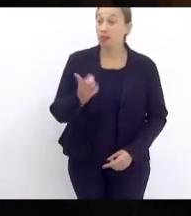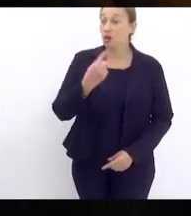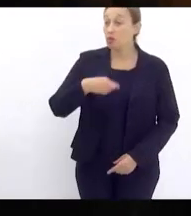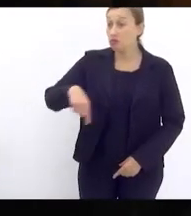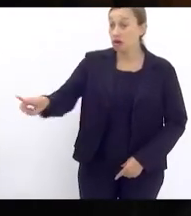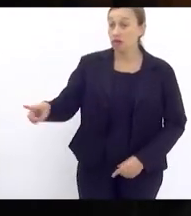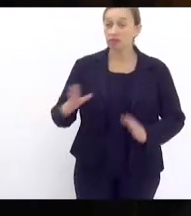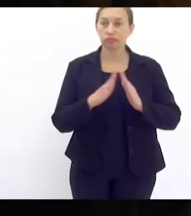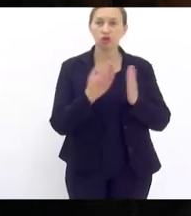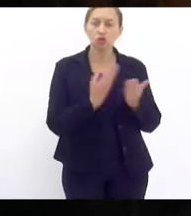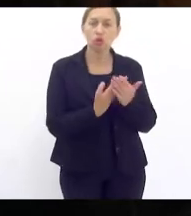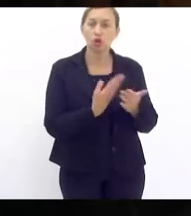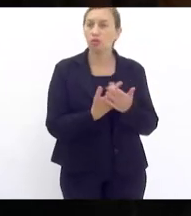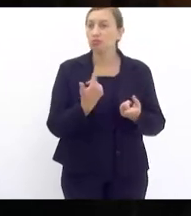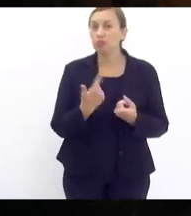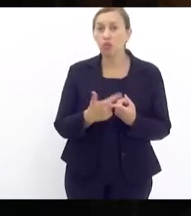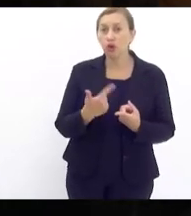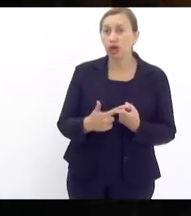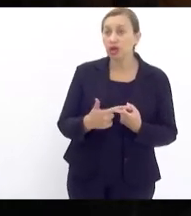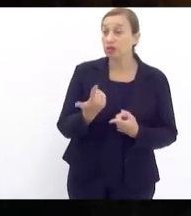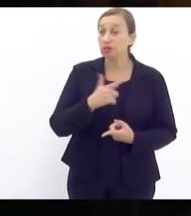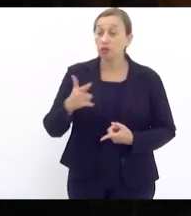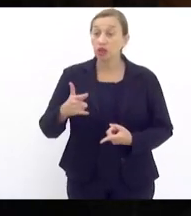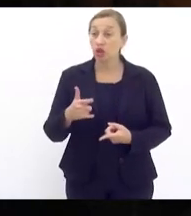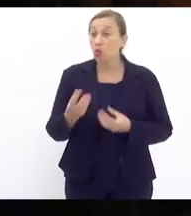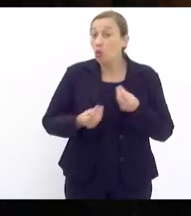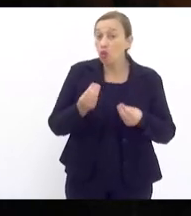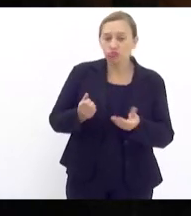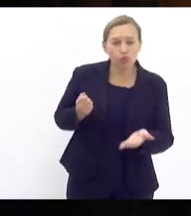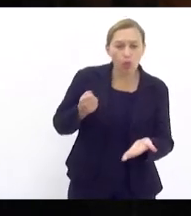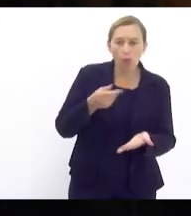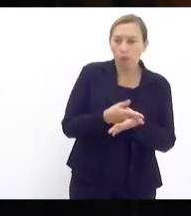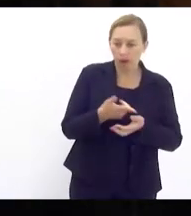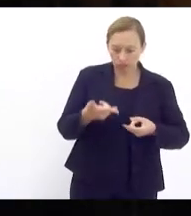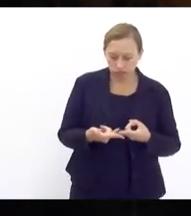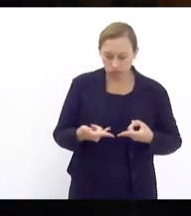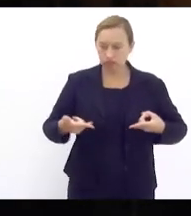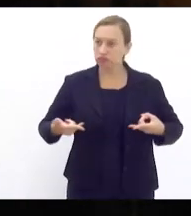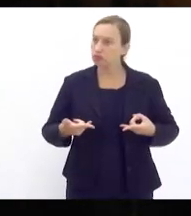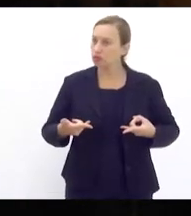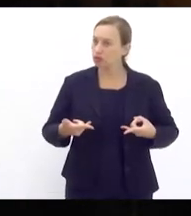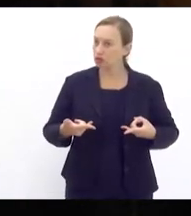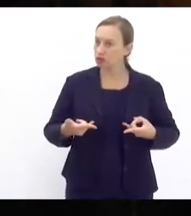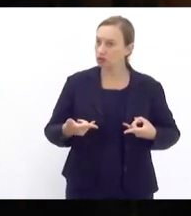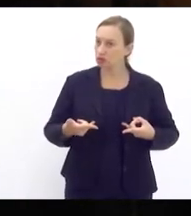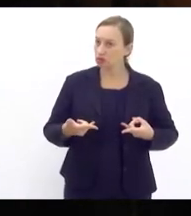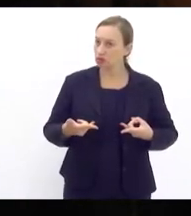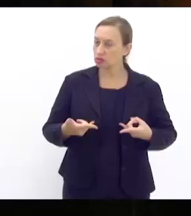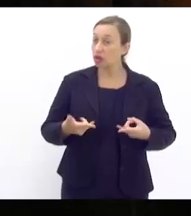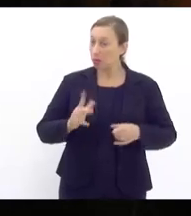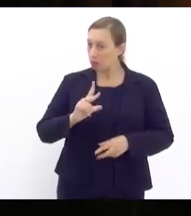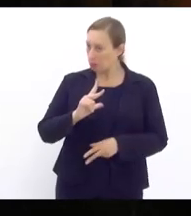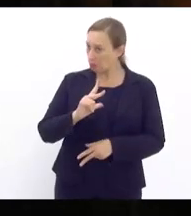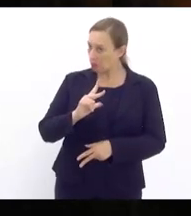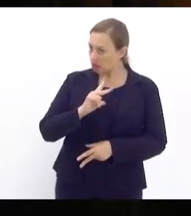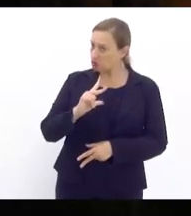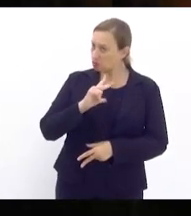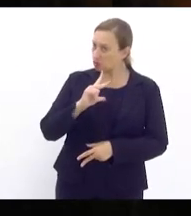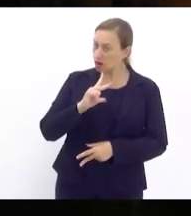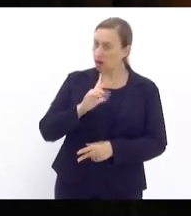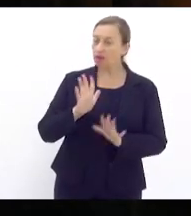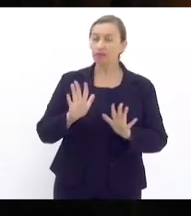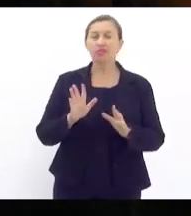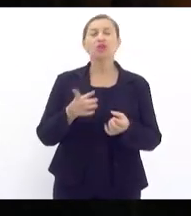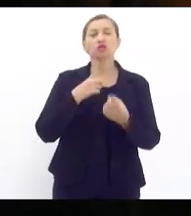aula justamente porque não tem condições de comprar um absorvente íntimo e a gente também tem um debate um